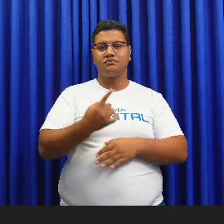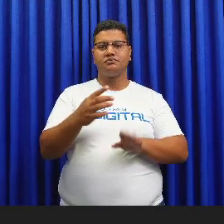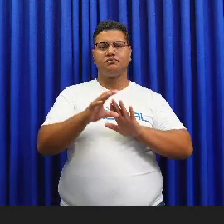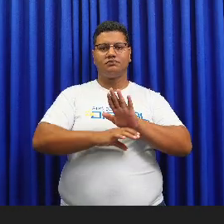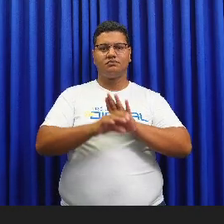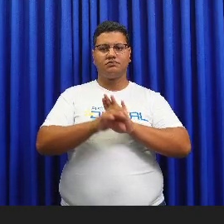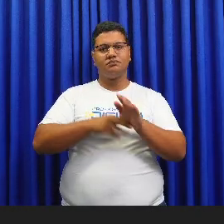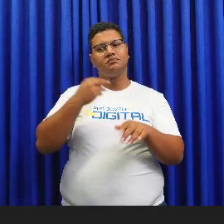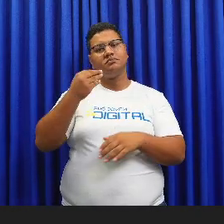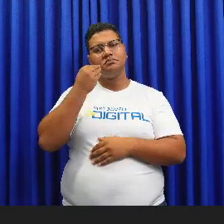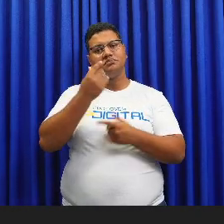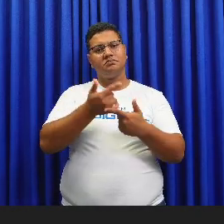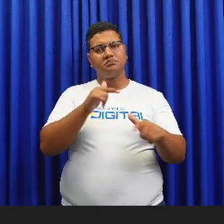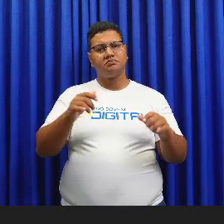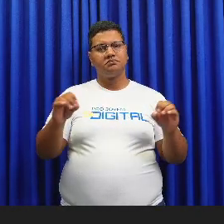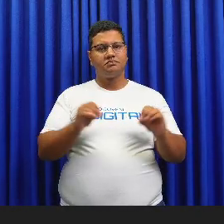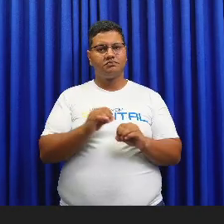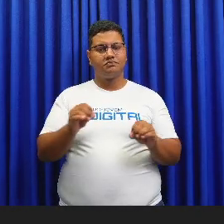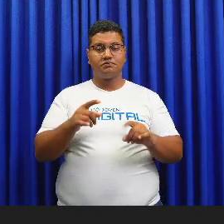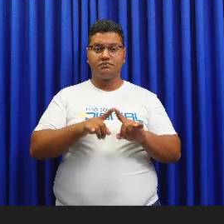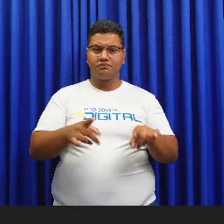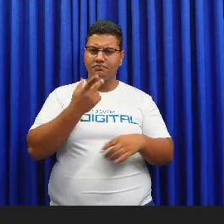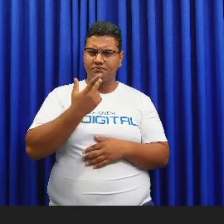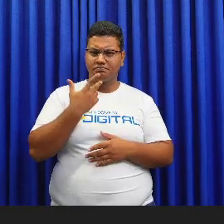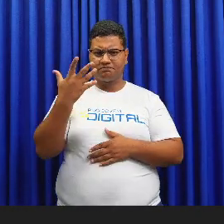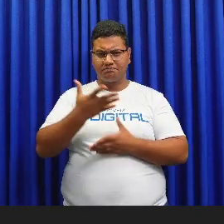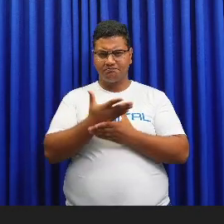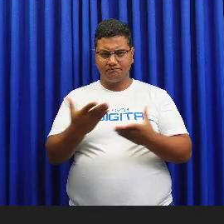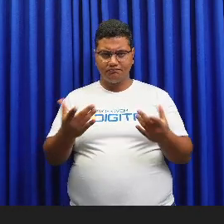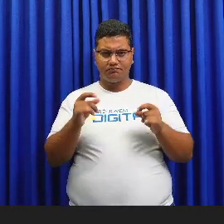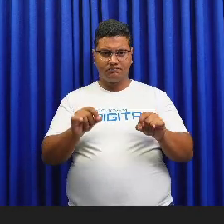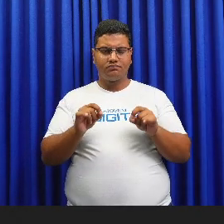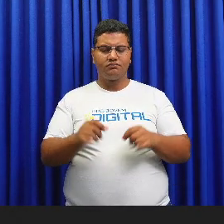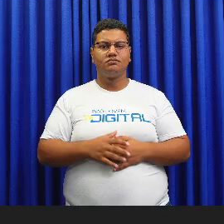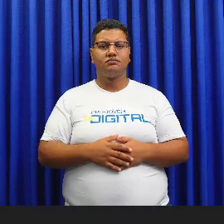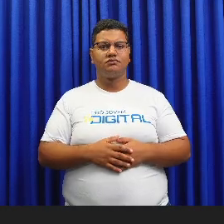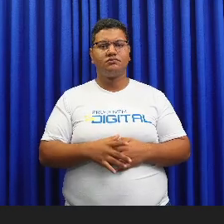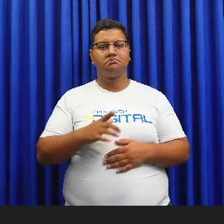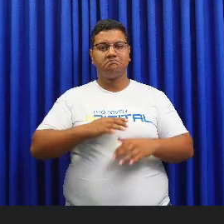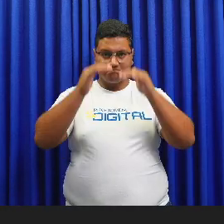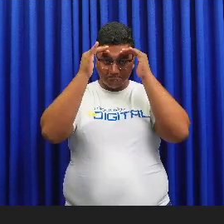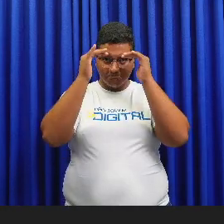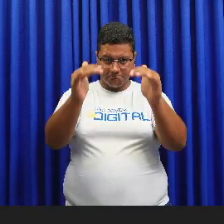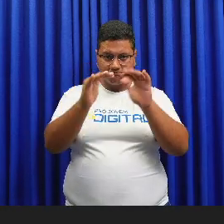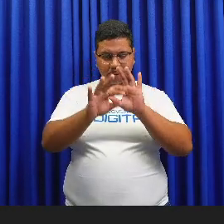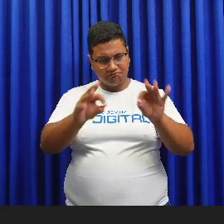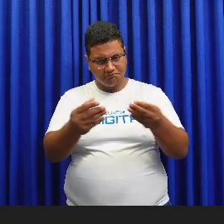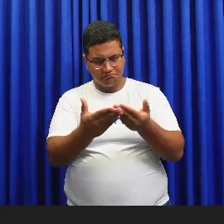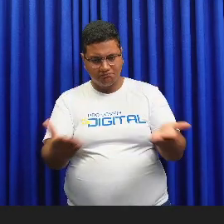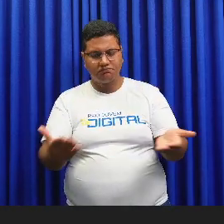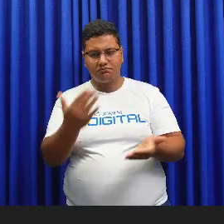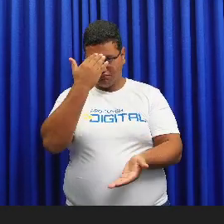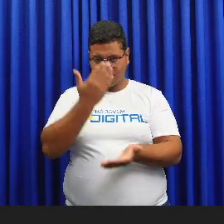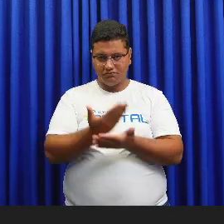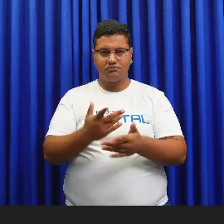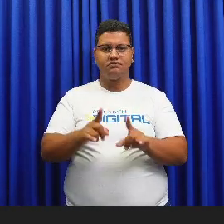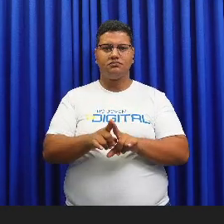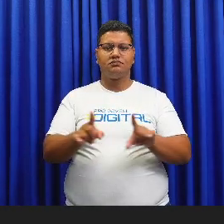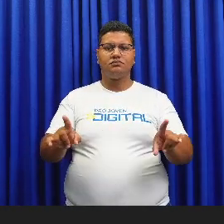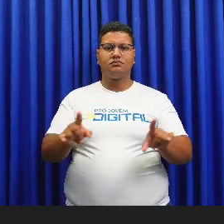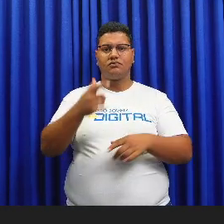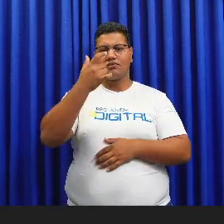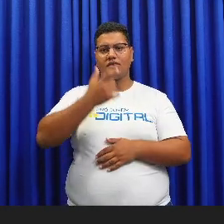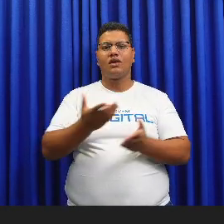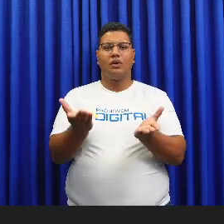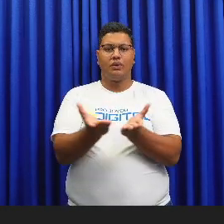não tinha experiência nenhuma, mas eu vou te falar que, assim, com todo respeito a todo mundo, a sua crença e tudo mais, mas